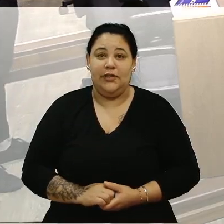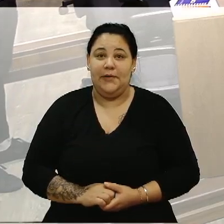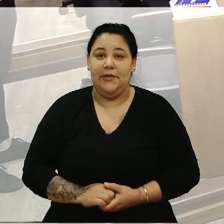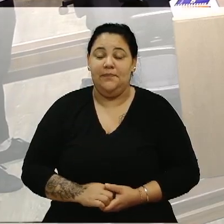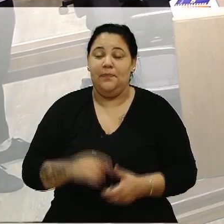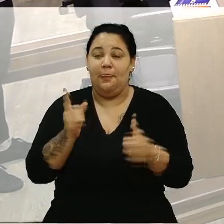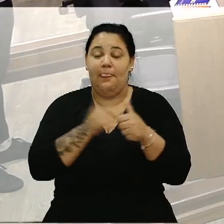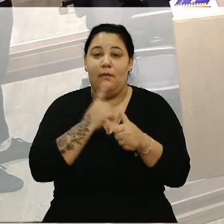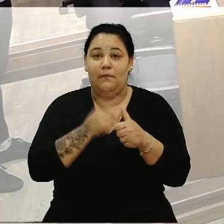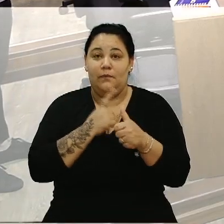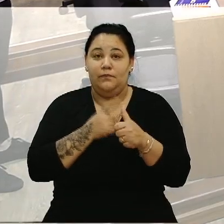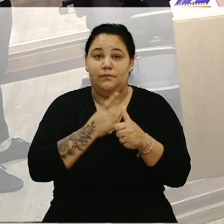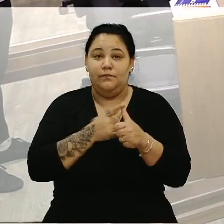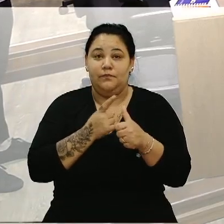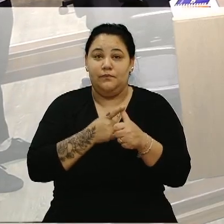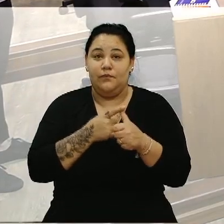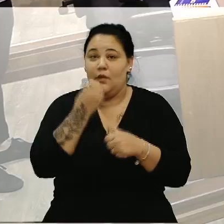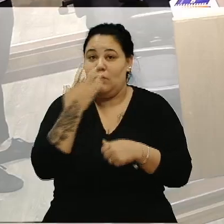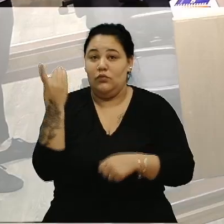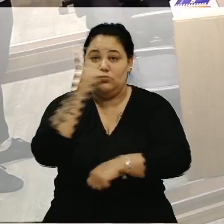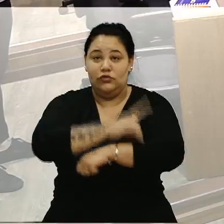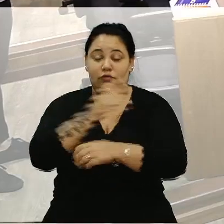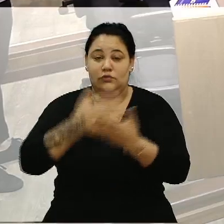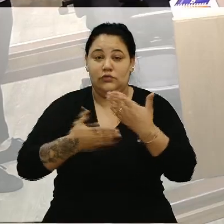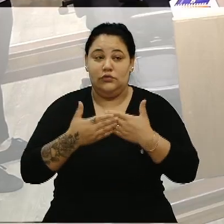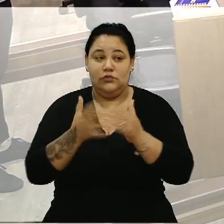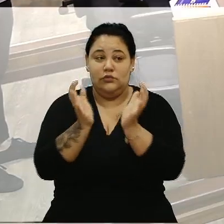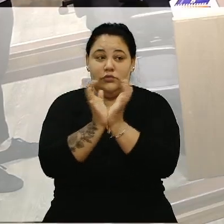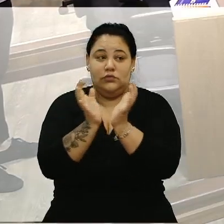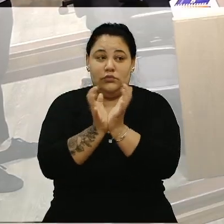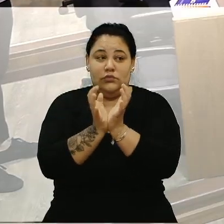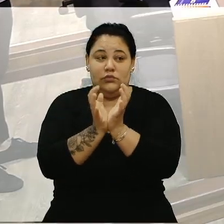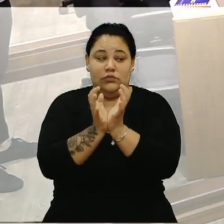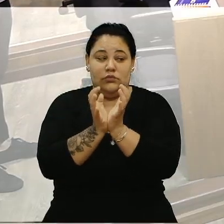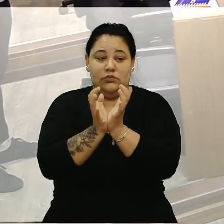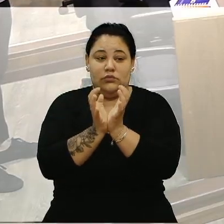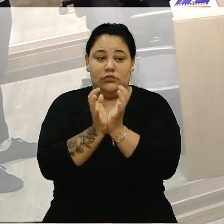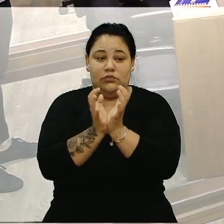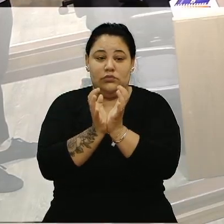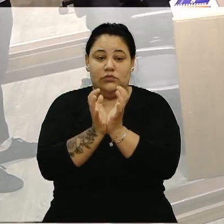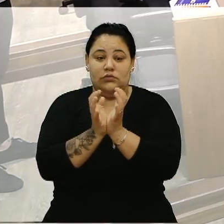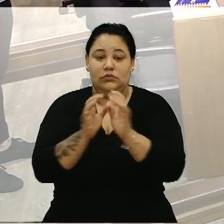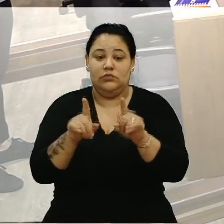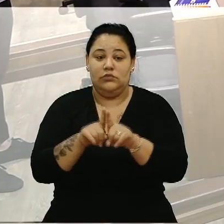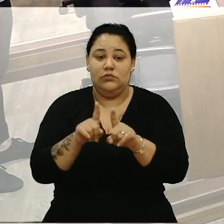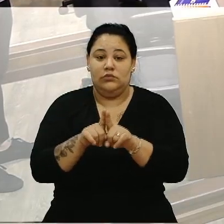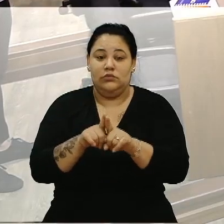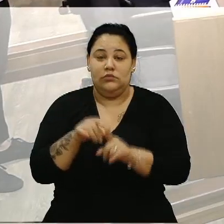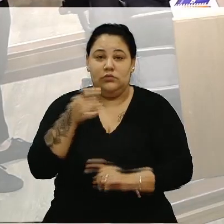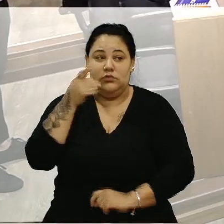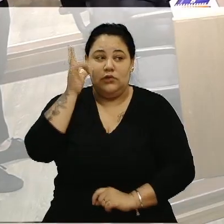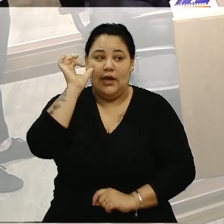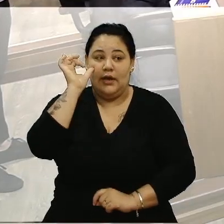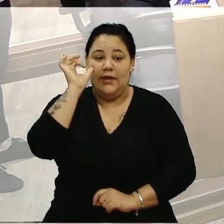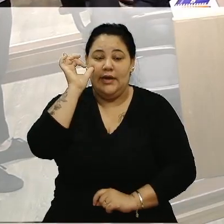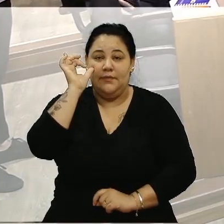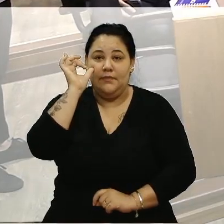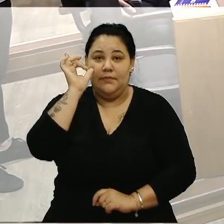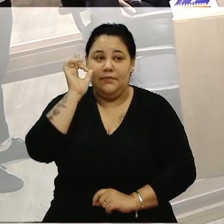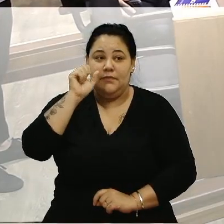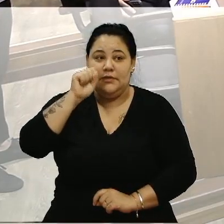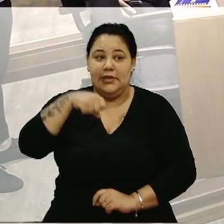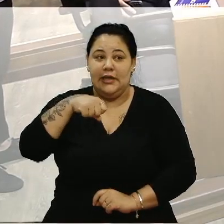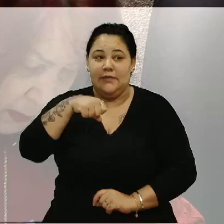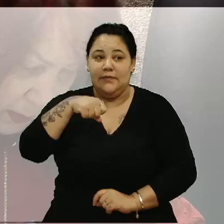Primeiramente, queria dar um bom dia a todos, então, os colegas, as colegas. E hoje queria fazer um voto de congratulação ao